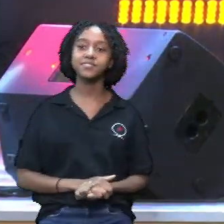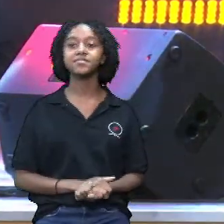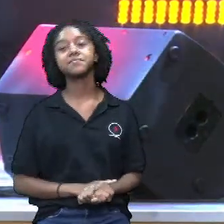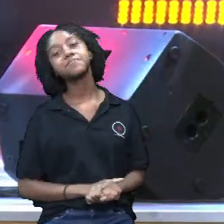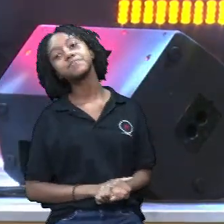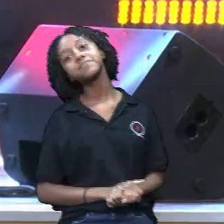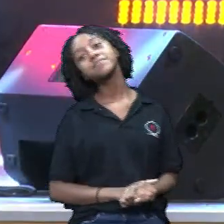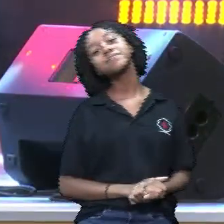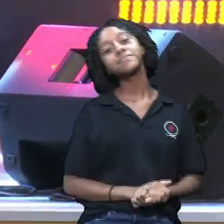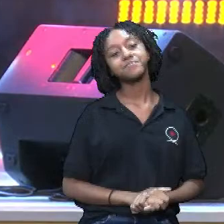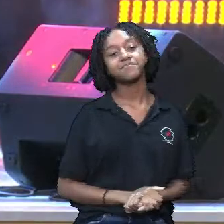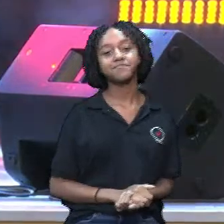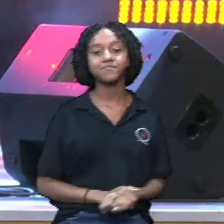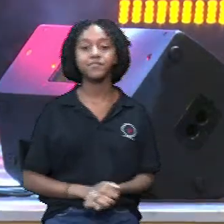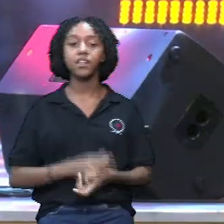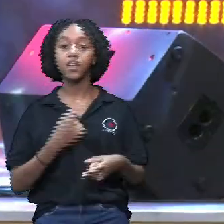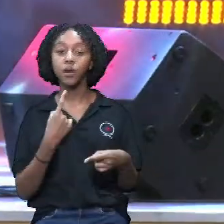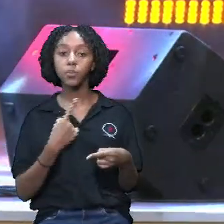Tudo,